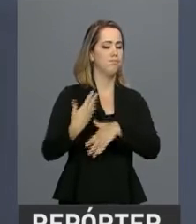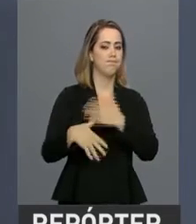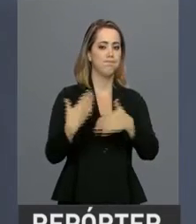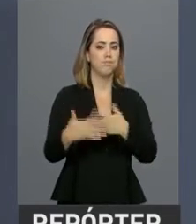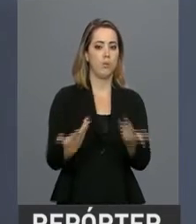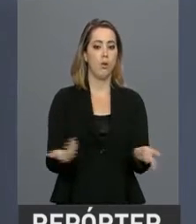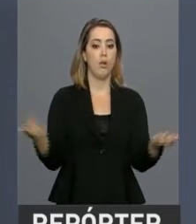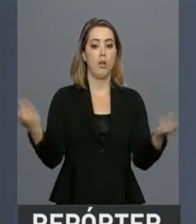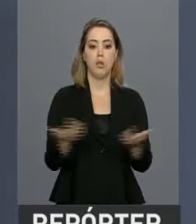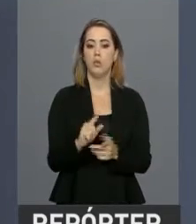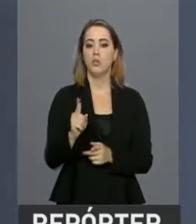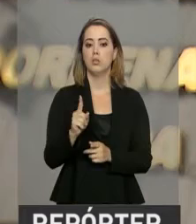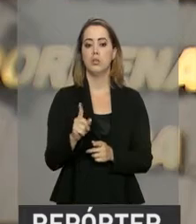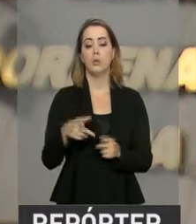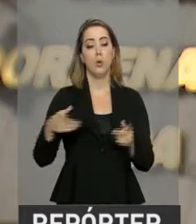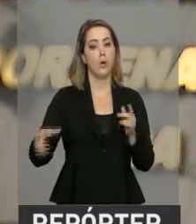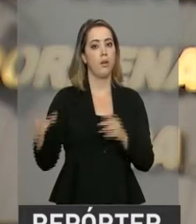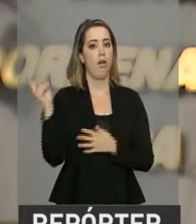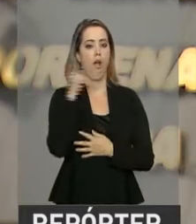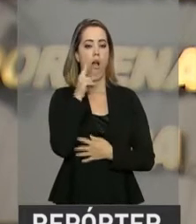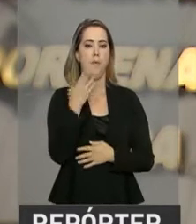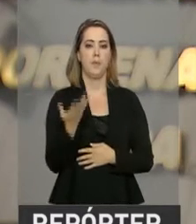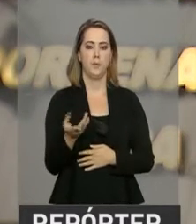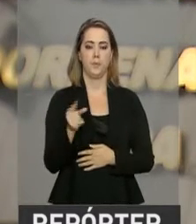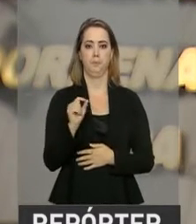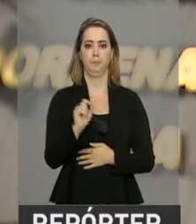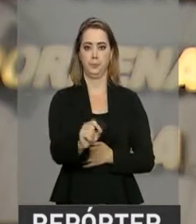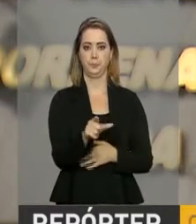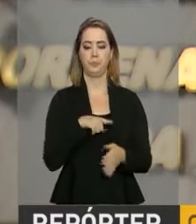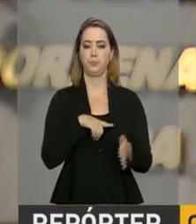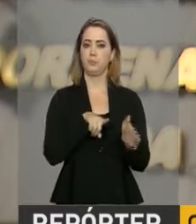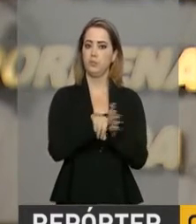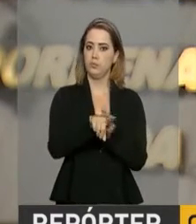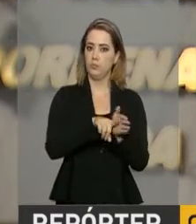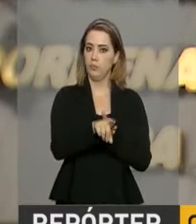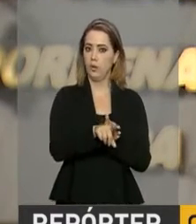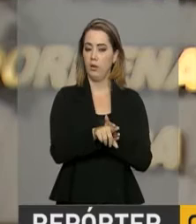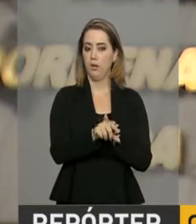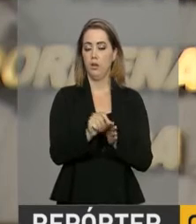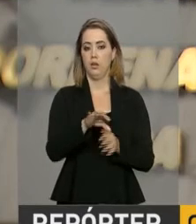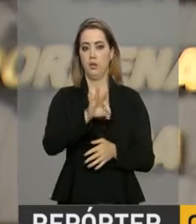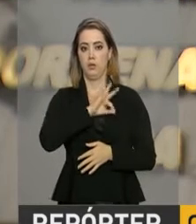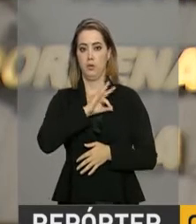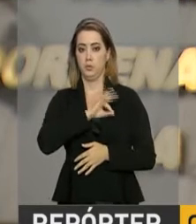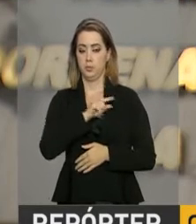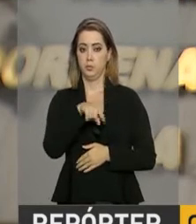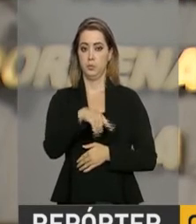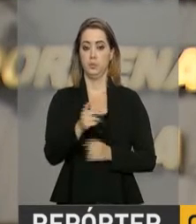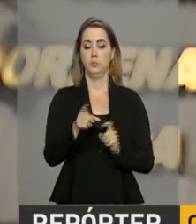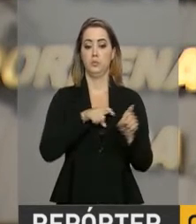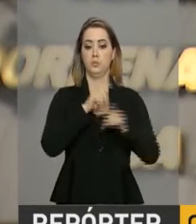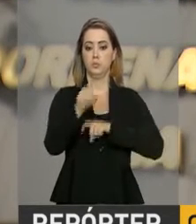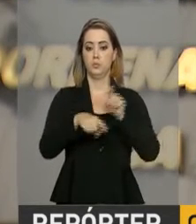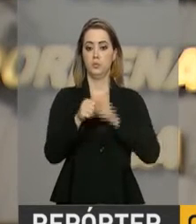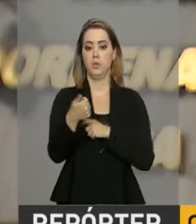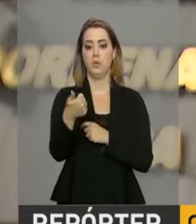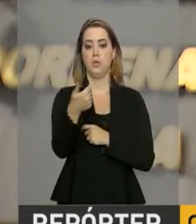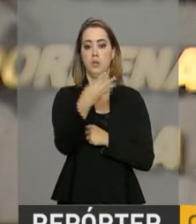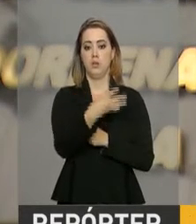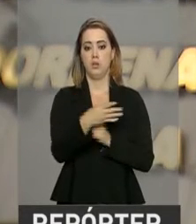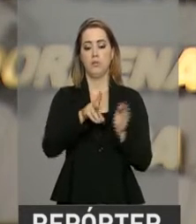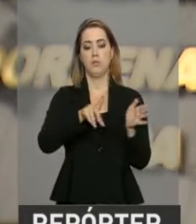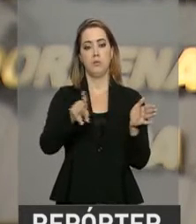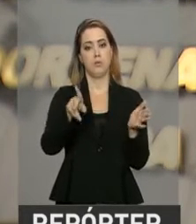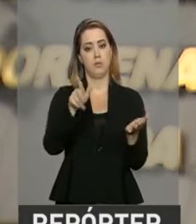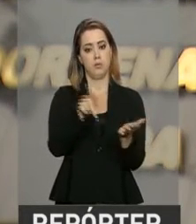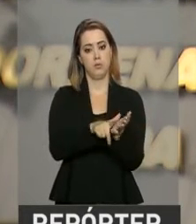forma automática. Com o inquérito policial eletrônico, a estimativa é economizar até 14 milhões de folhas de papel por